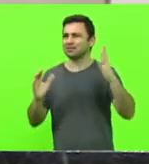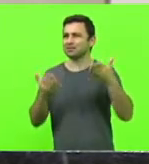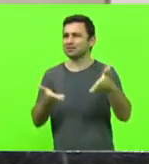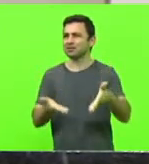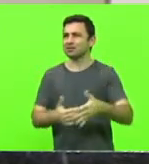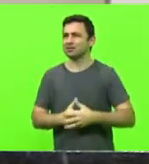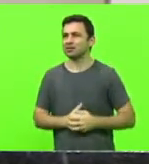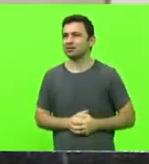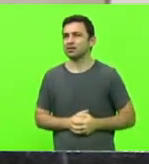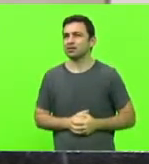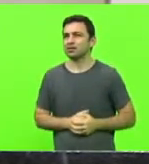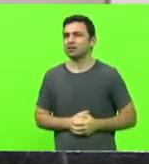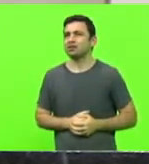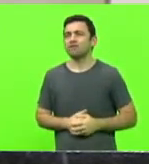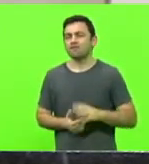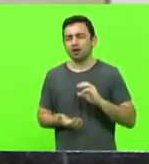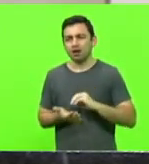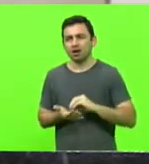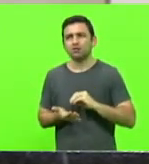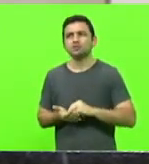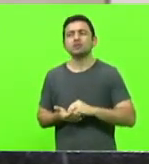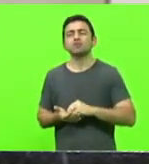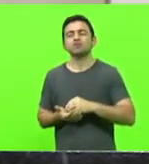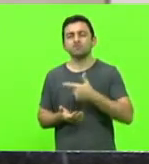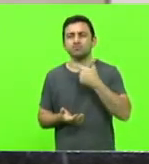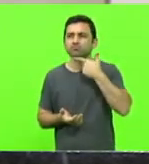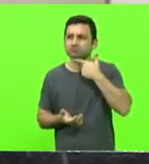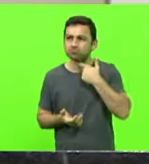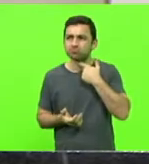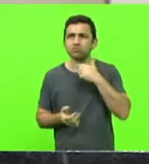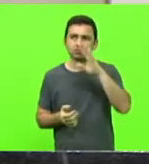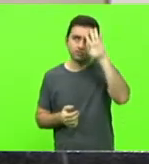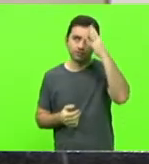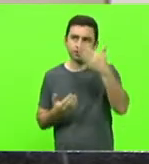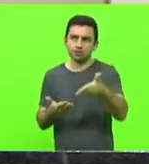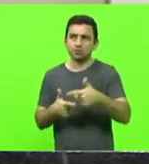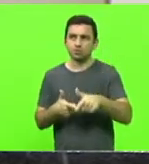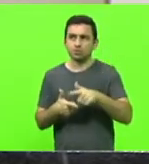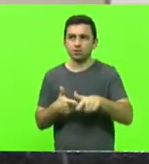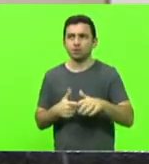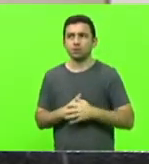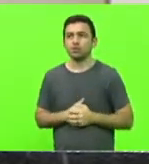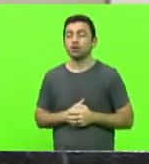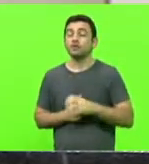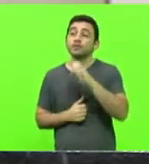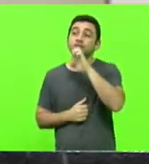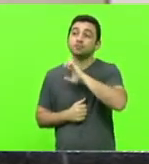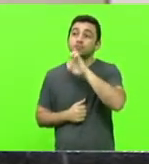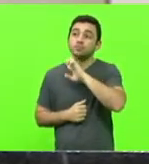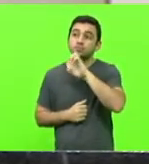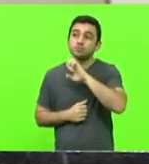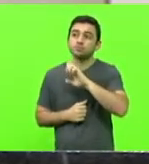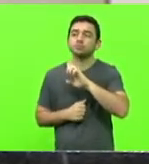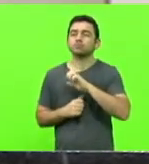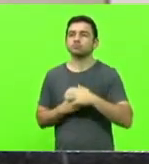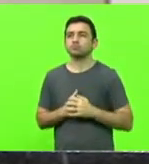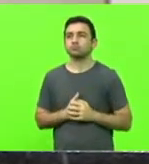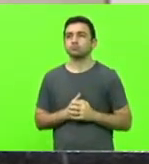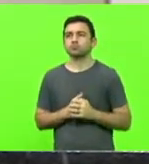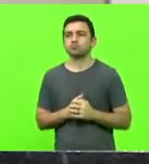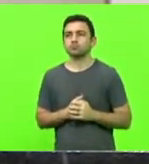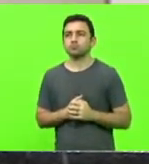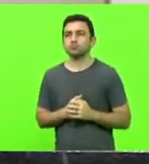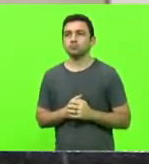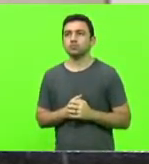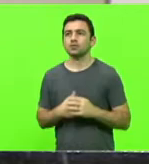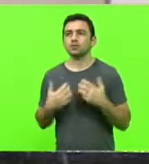Então, está faltando a vontade de resolver o problema. Para discutir a matéria, ainda com a palavra o deputado Felipe Estevam, depois o autor, deputado Nilson Berlanda.